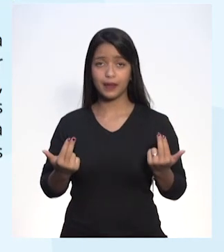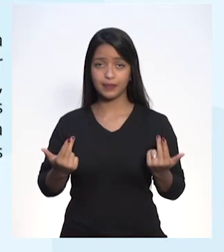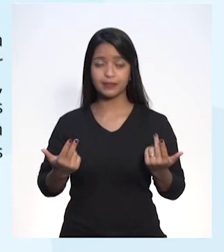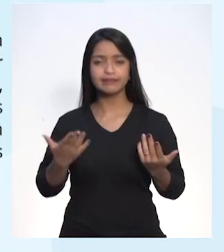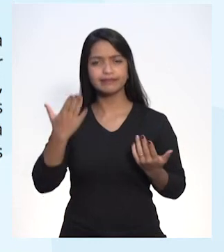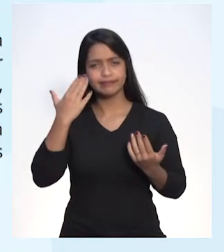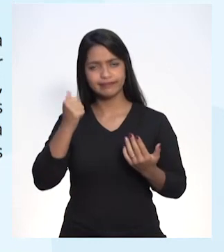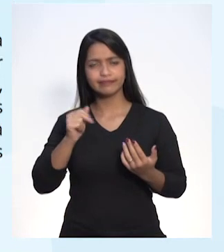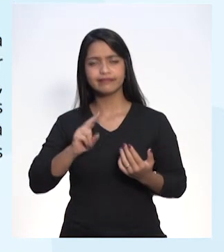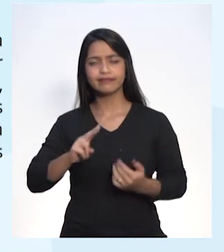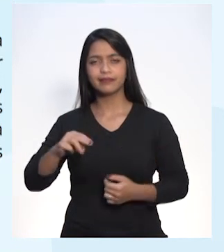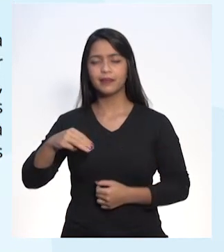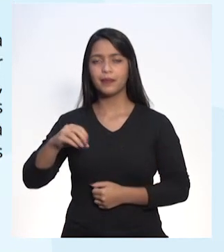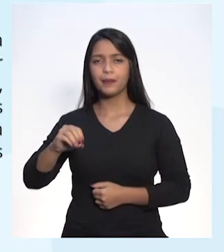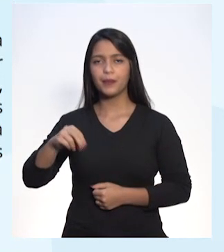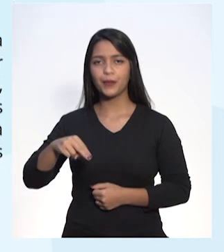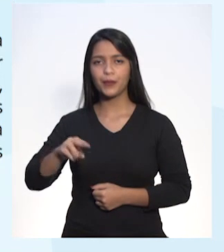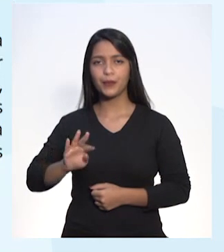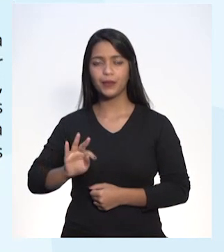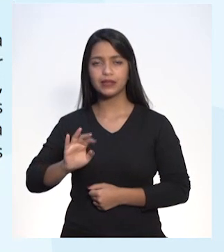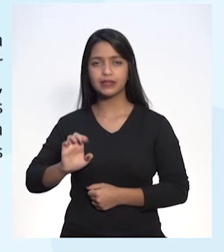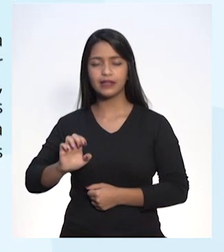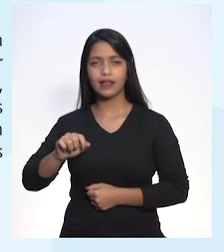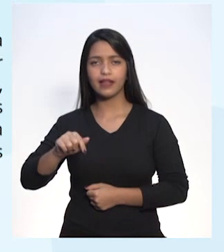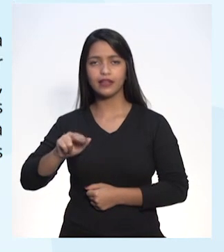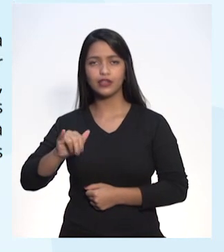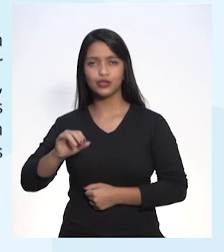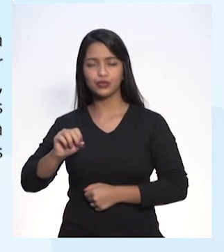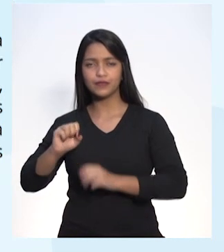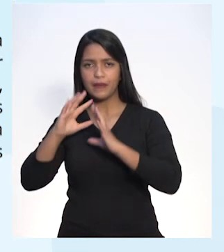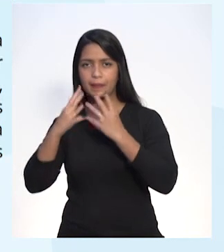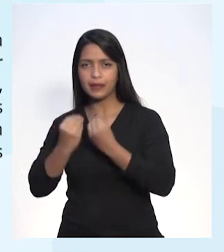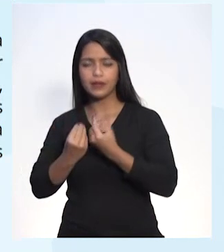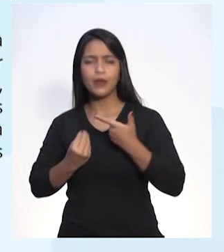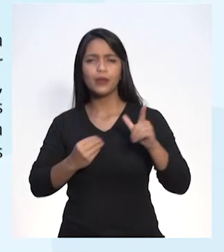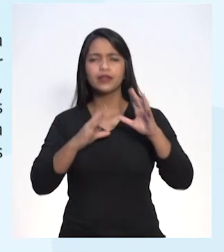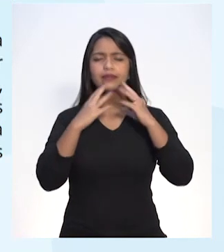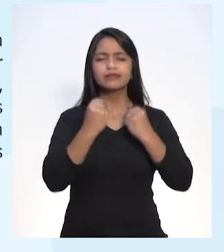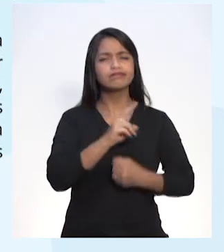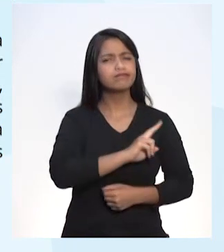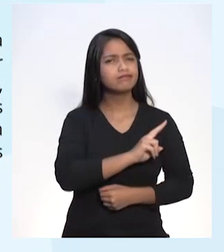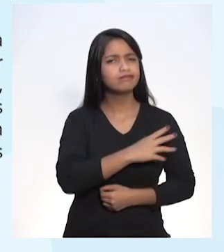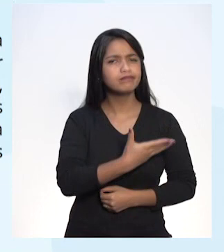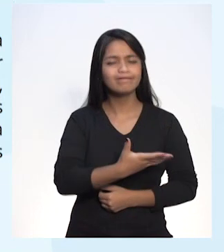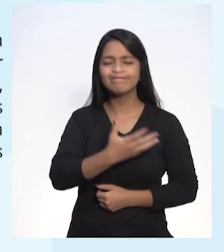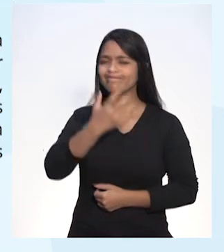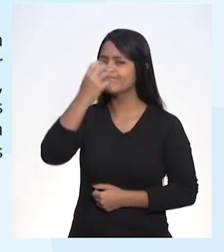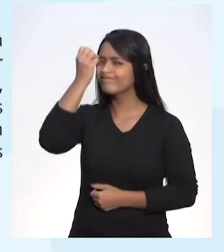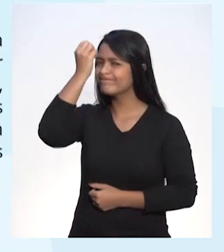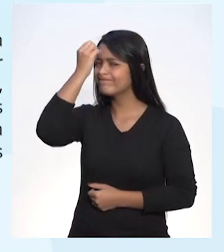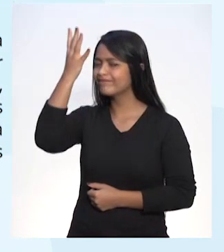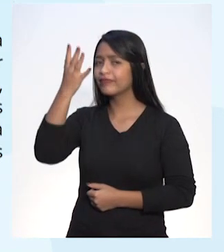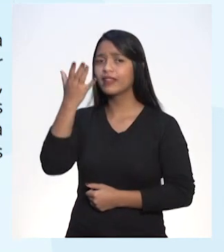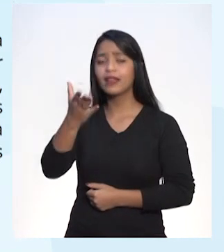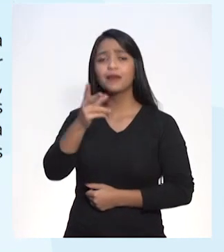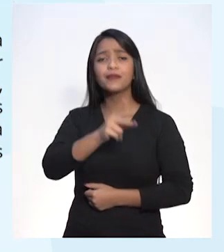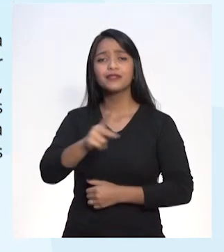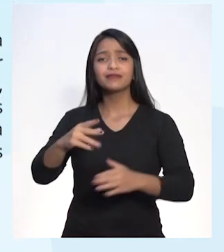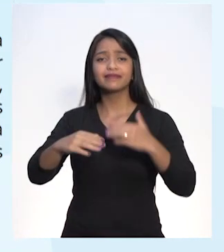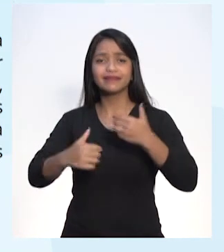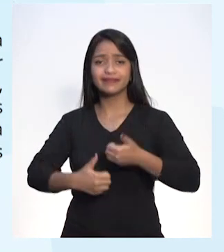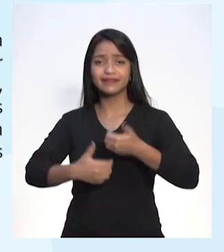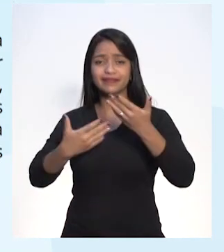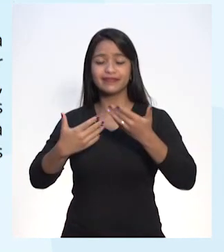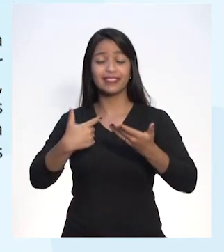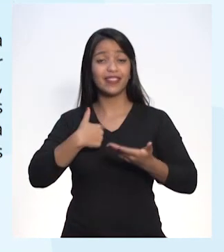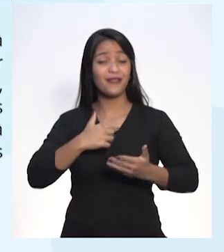vai encontrar na peça ou traz introdução dos fatos que ocorrerão no enredo. Tem vários tipos de prólogo. Esse aqui eu achei que